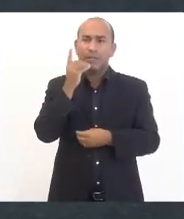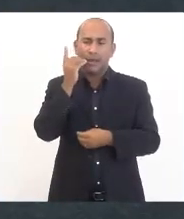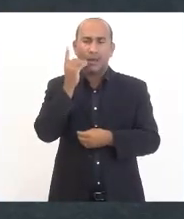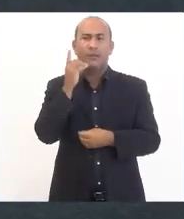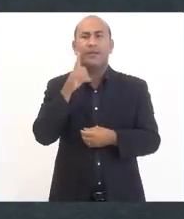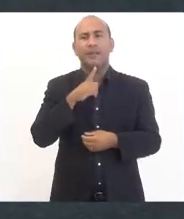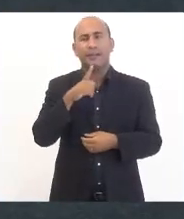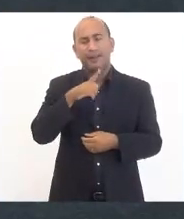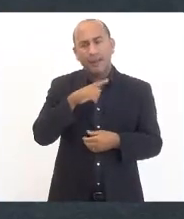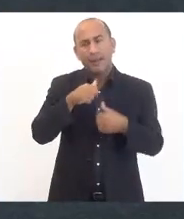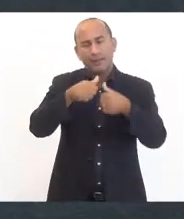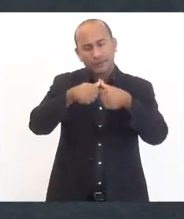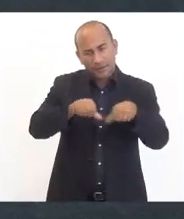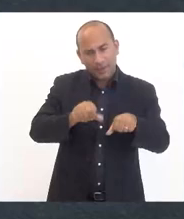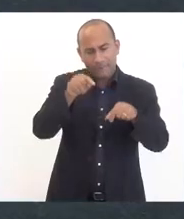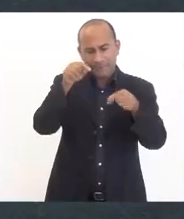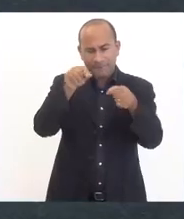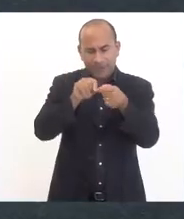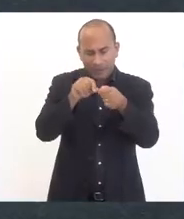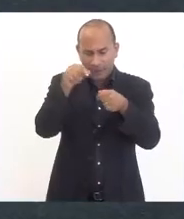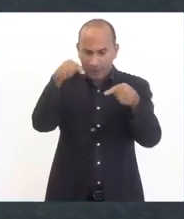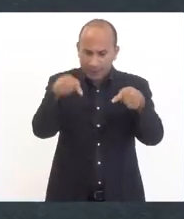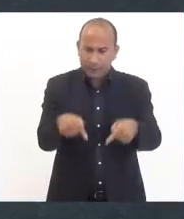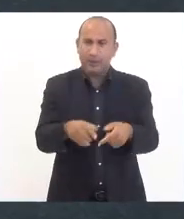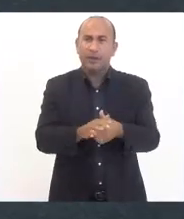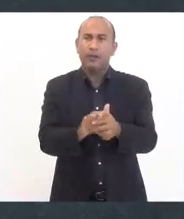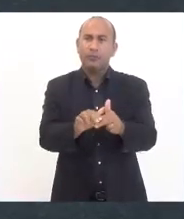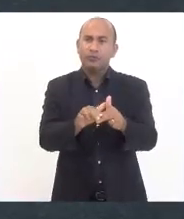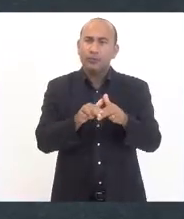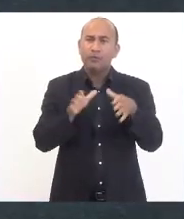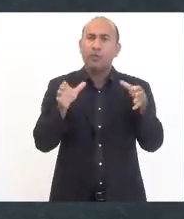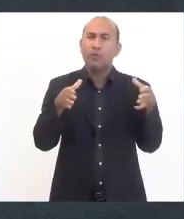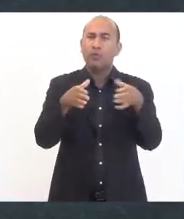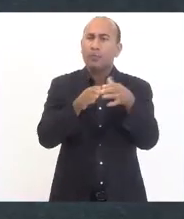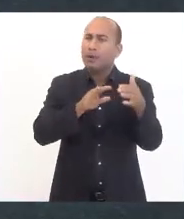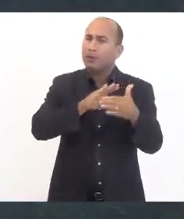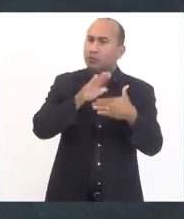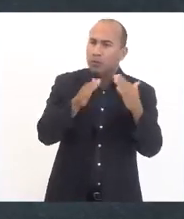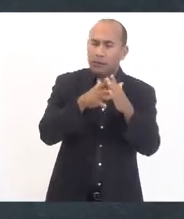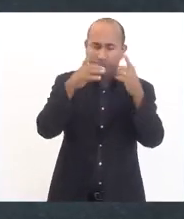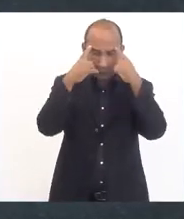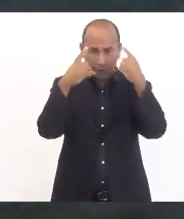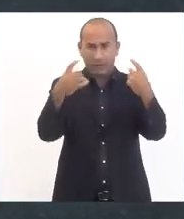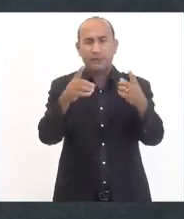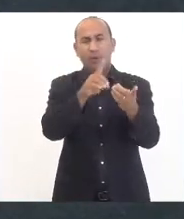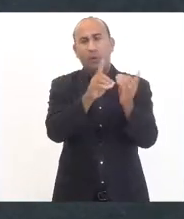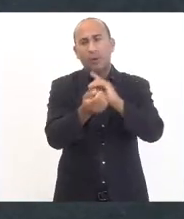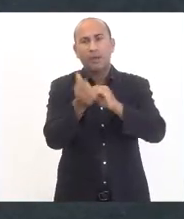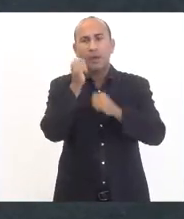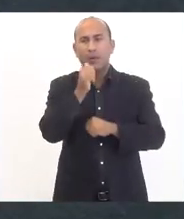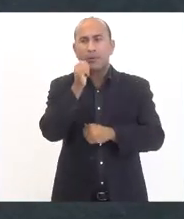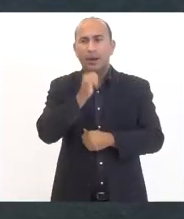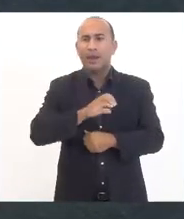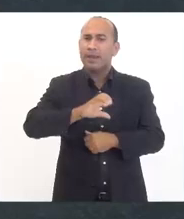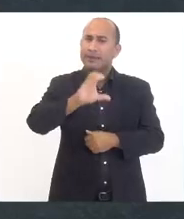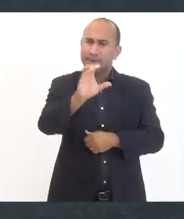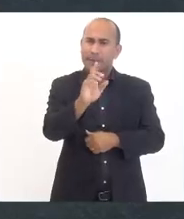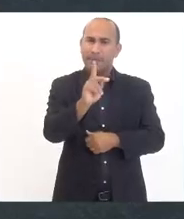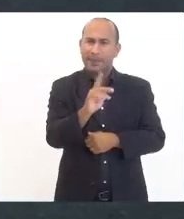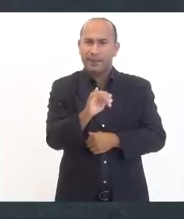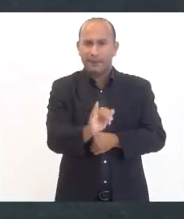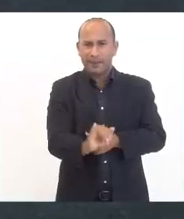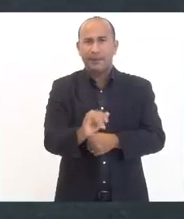que foram instaladas aqui, como a comissão que tratou da violência contra a mulher e a CPI que tratou